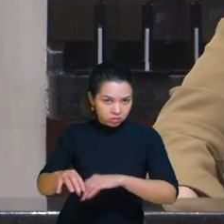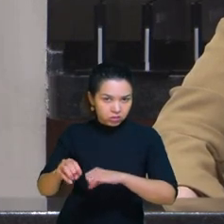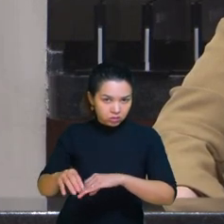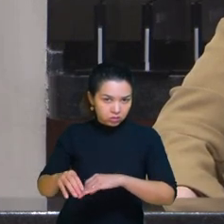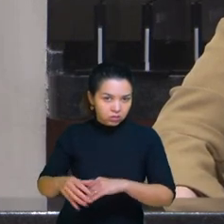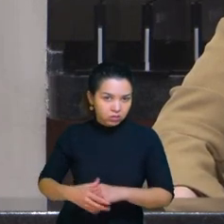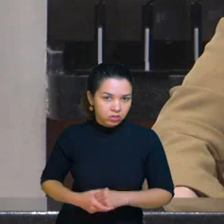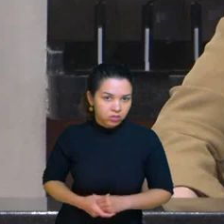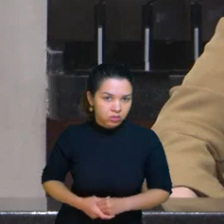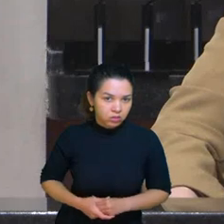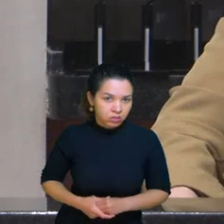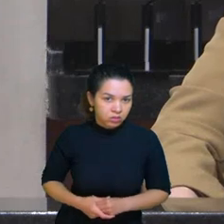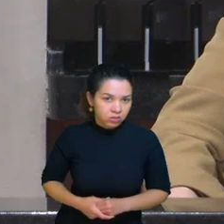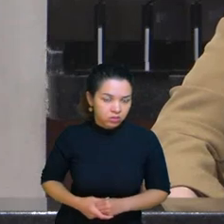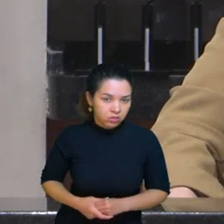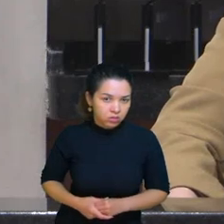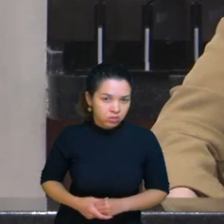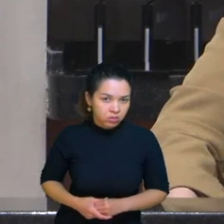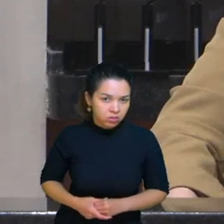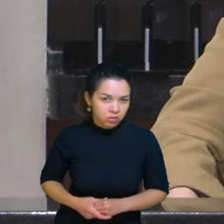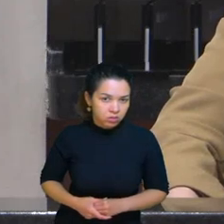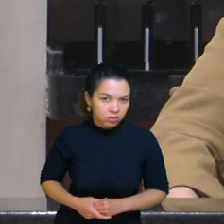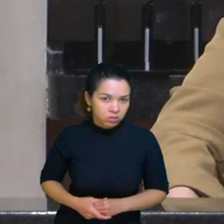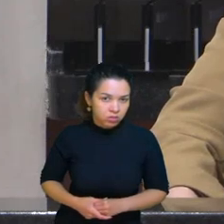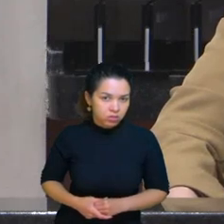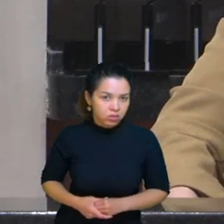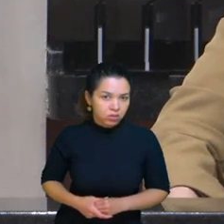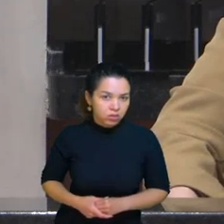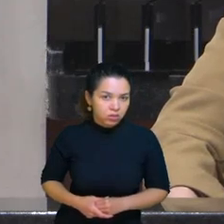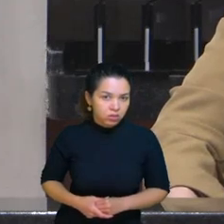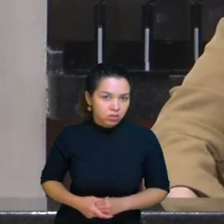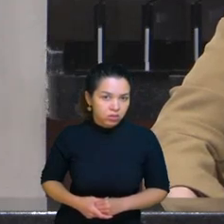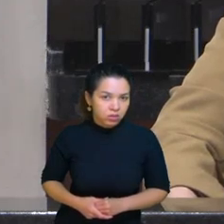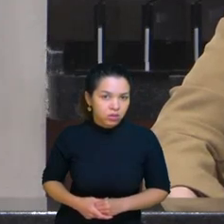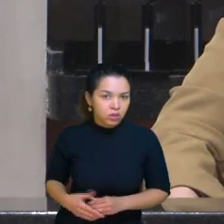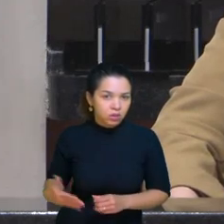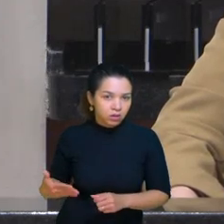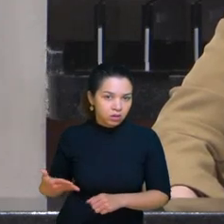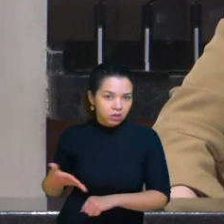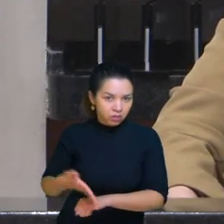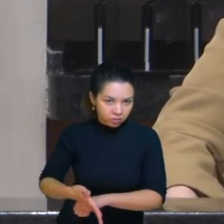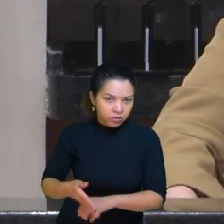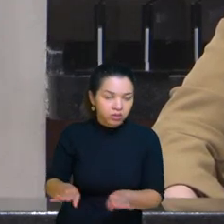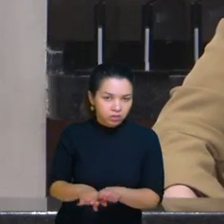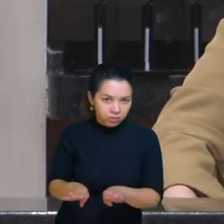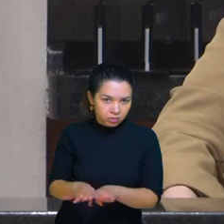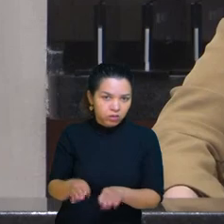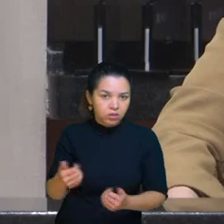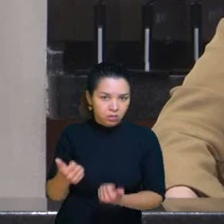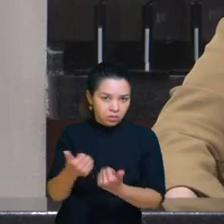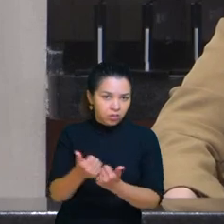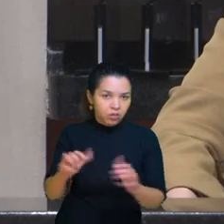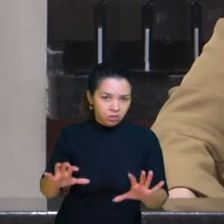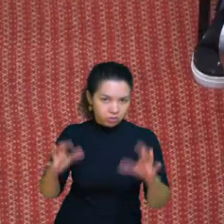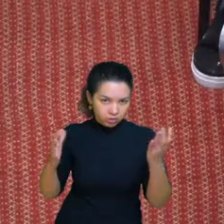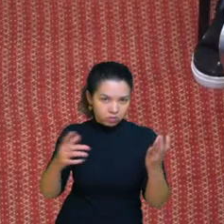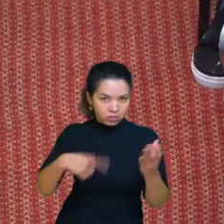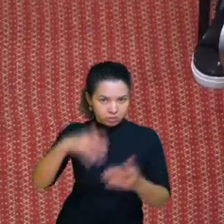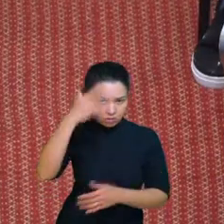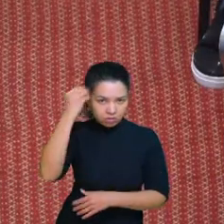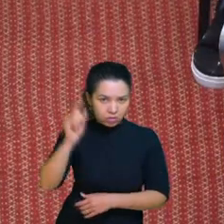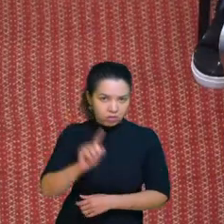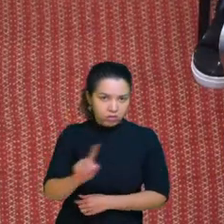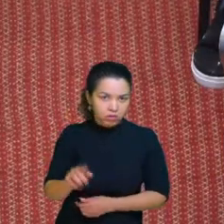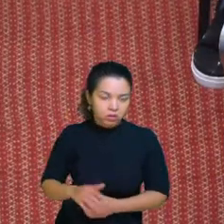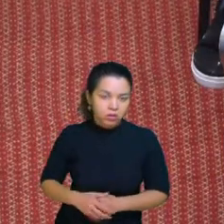no inclusive no apoio ao evento e acabou foi só uma questão de digitação que a gente acabou esquecendo muito bem